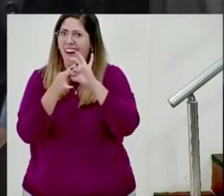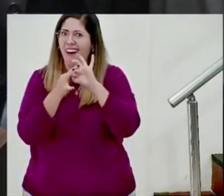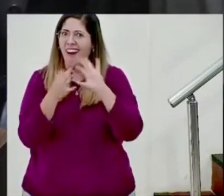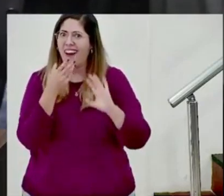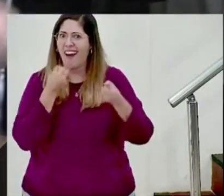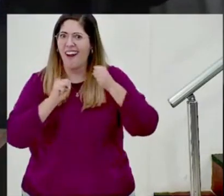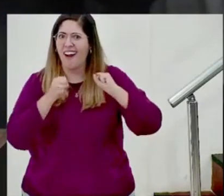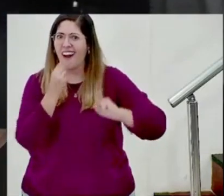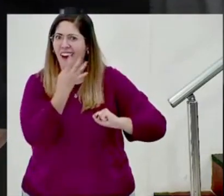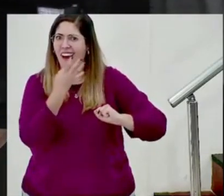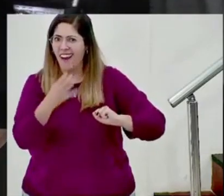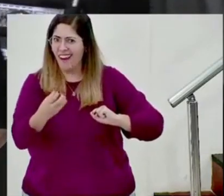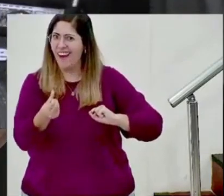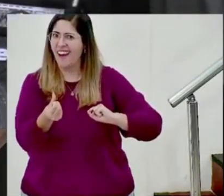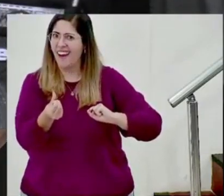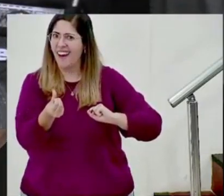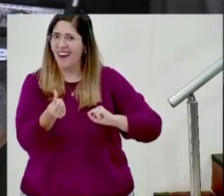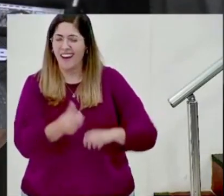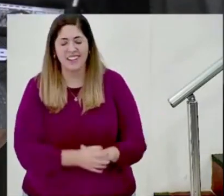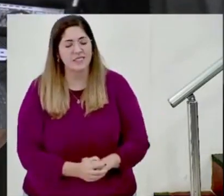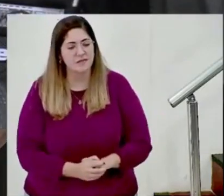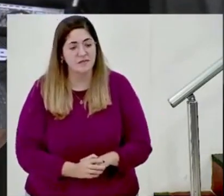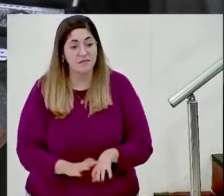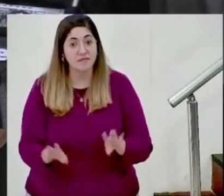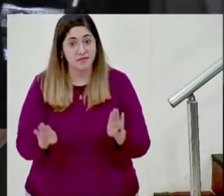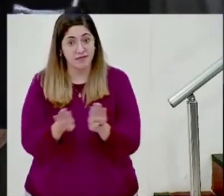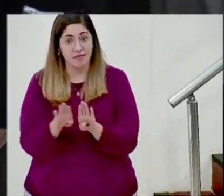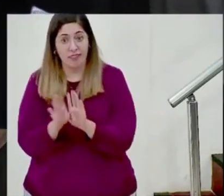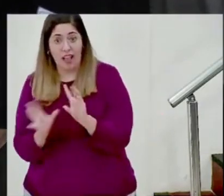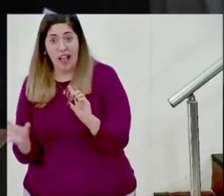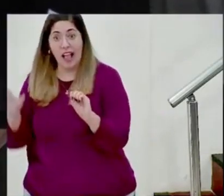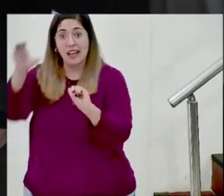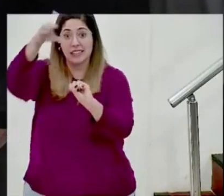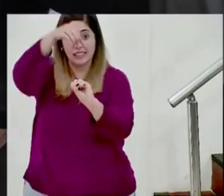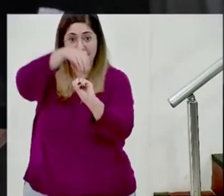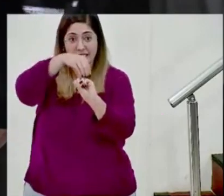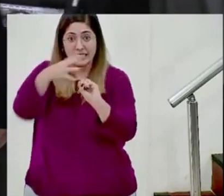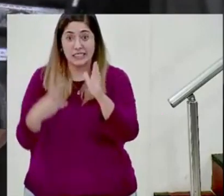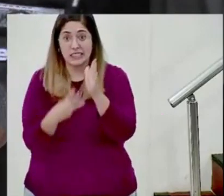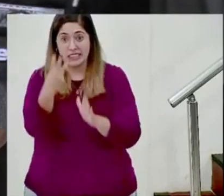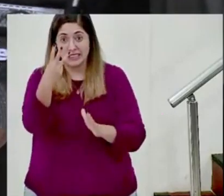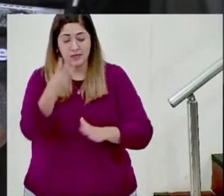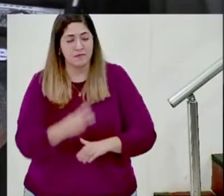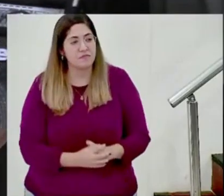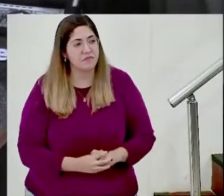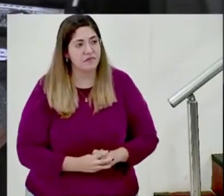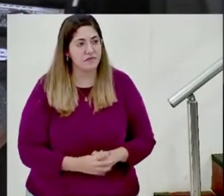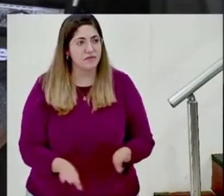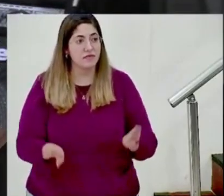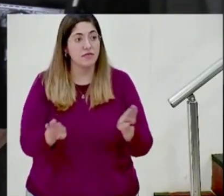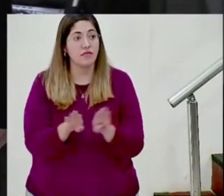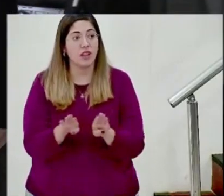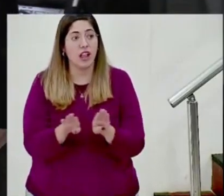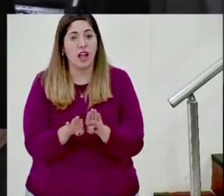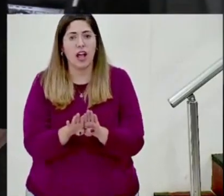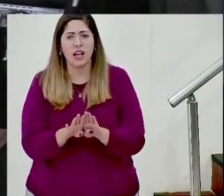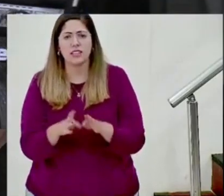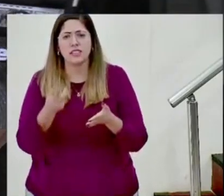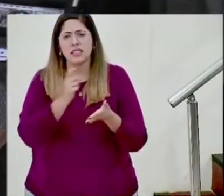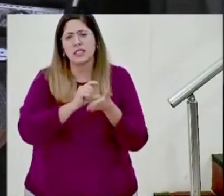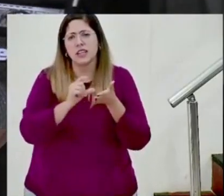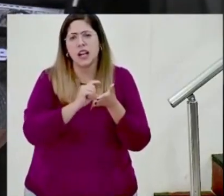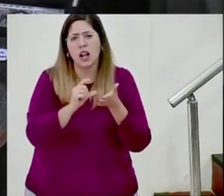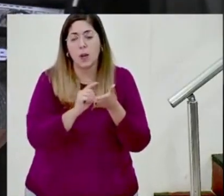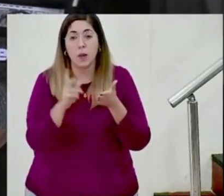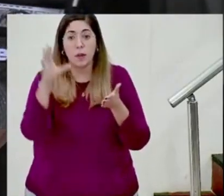história do Senaqueribe. Uma terceira e última conexão vem daqui. O fato de que no Salmo 46 é dito assim: